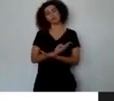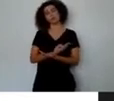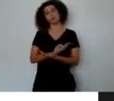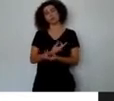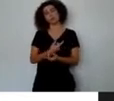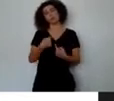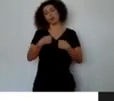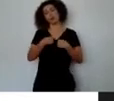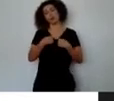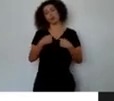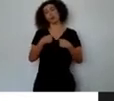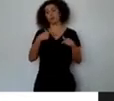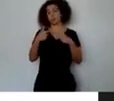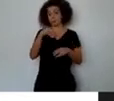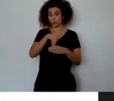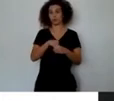de arte e